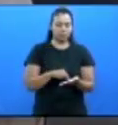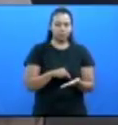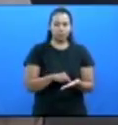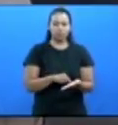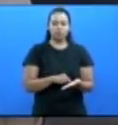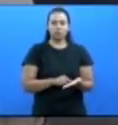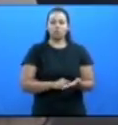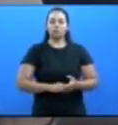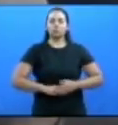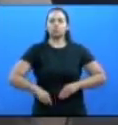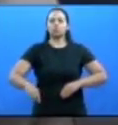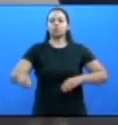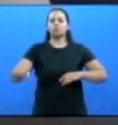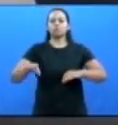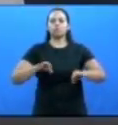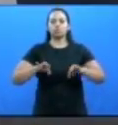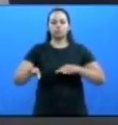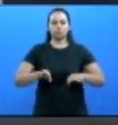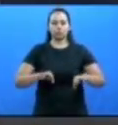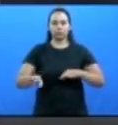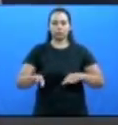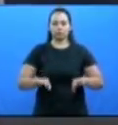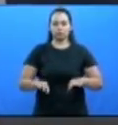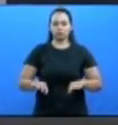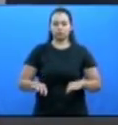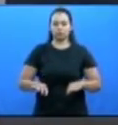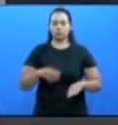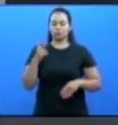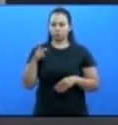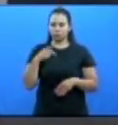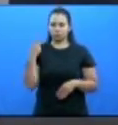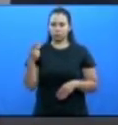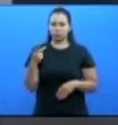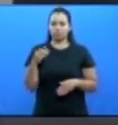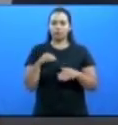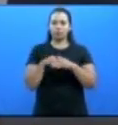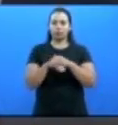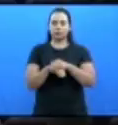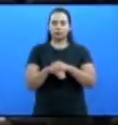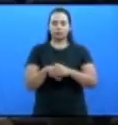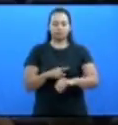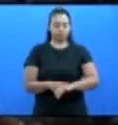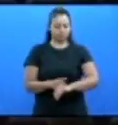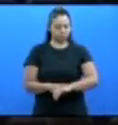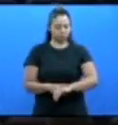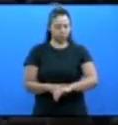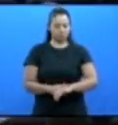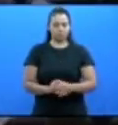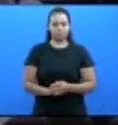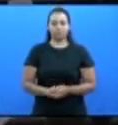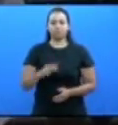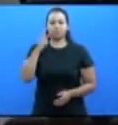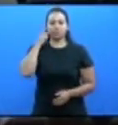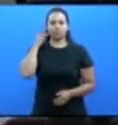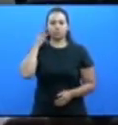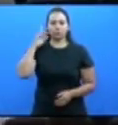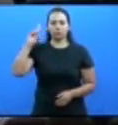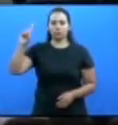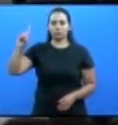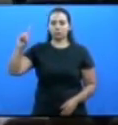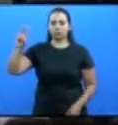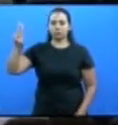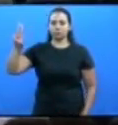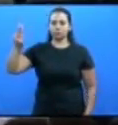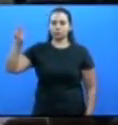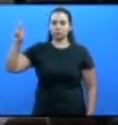orçamento, como a gente está observando. Era isso, senhora presidente, peço reserva de tempo. Vereadora Durvalina Garcia está